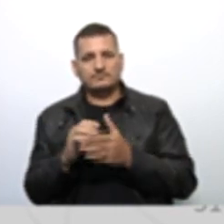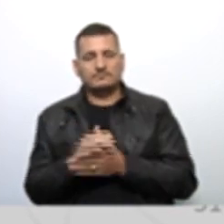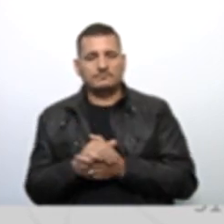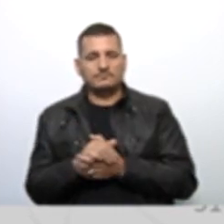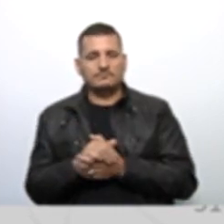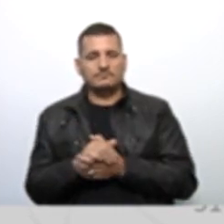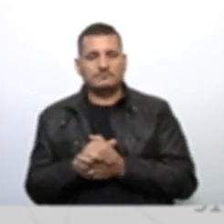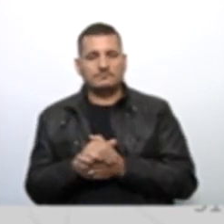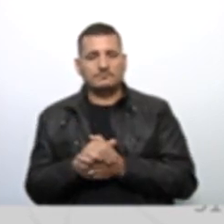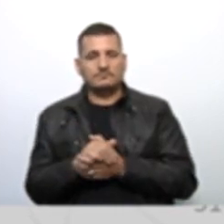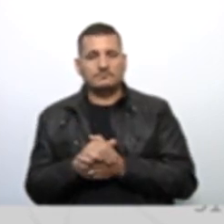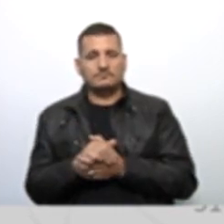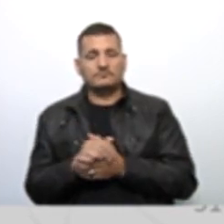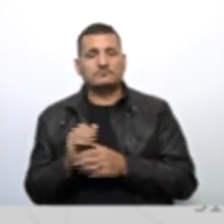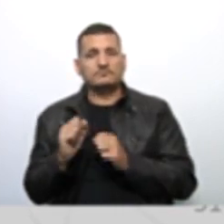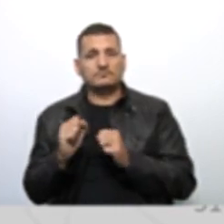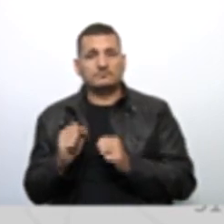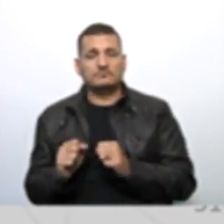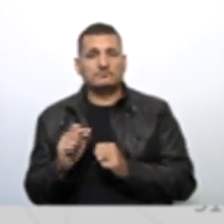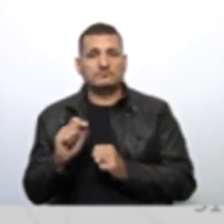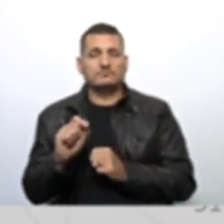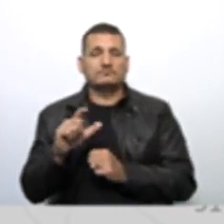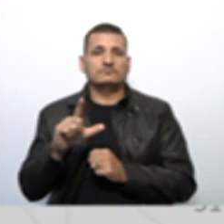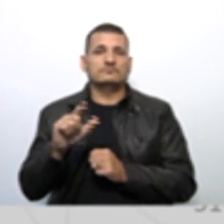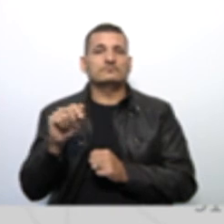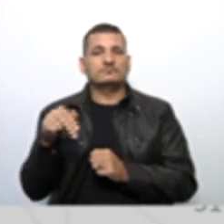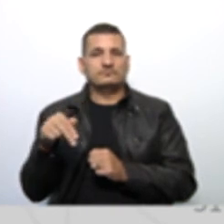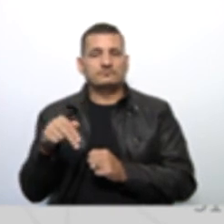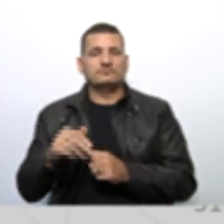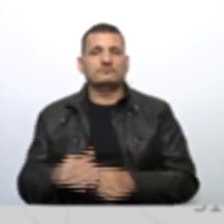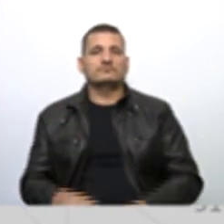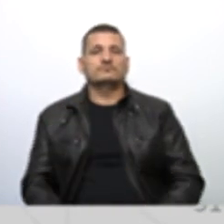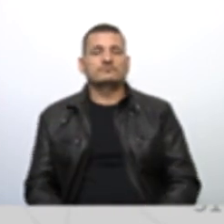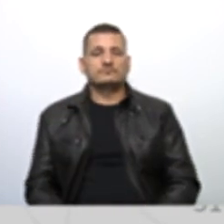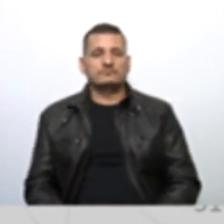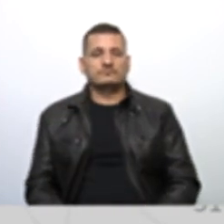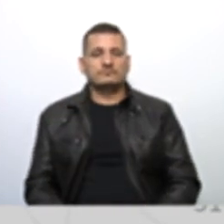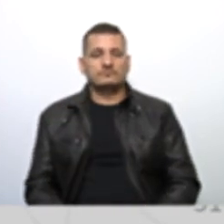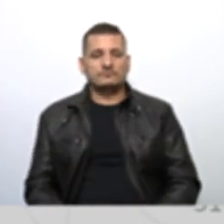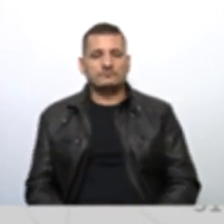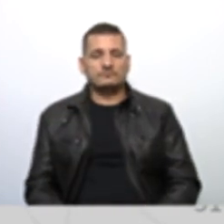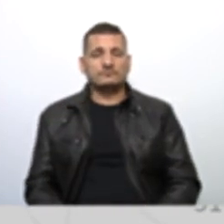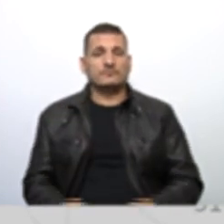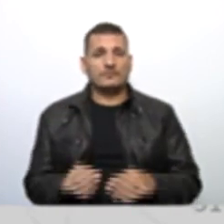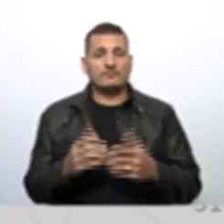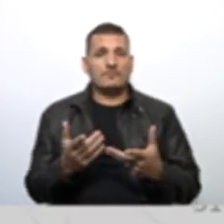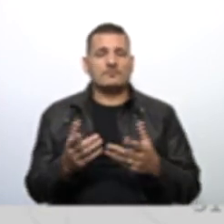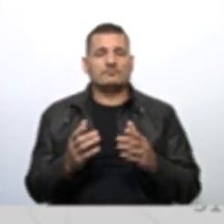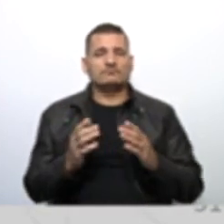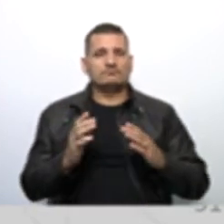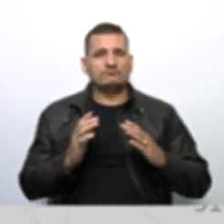gente poderia conectar através de uma LAN, né, professor? Isso. Mas como aí é em cidades,